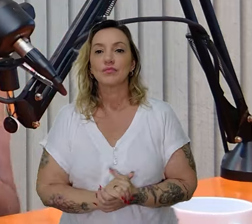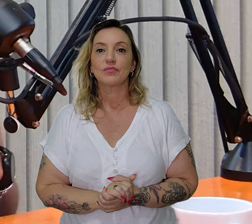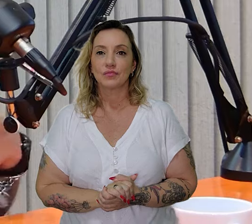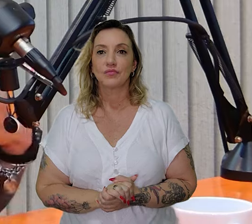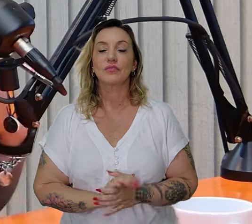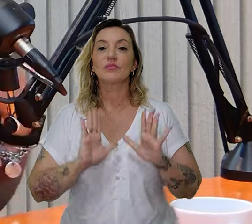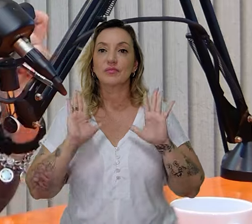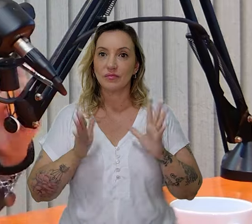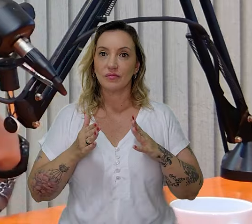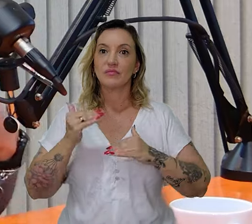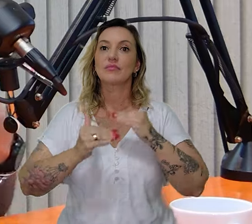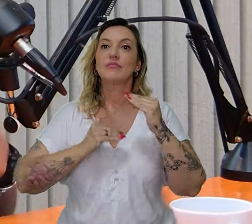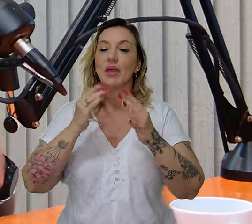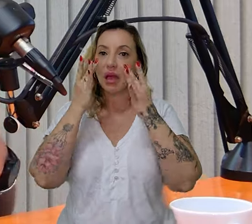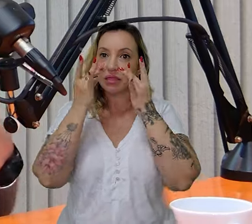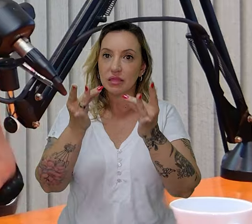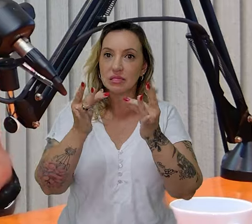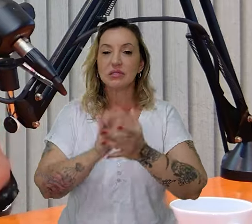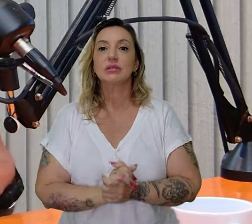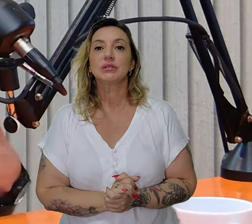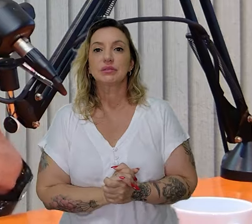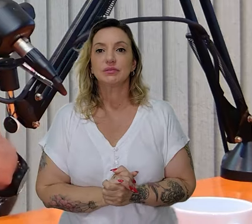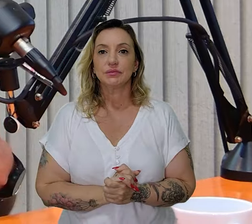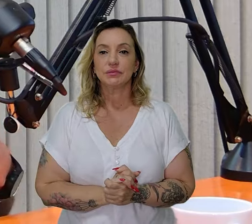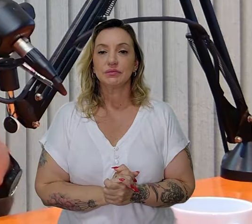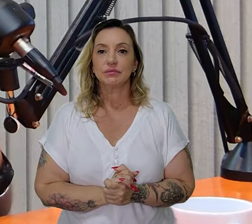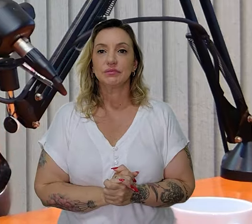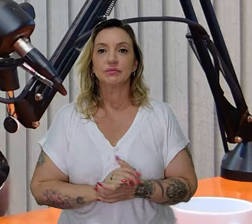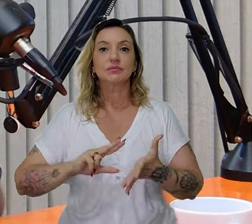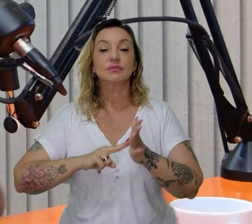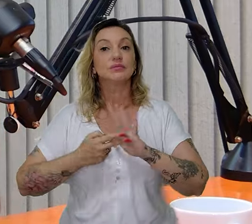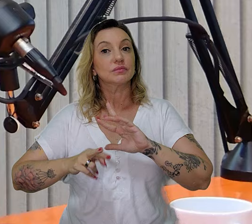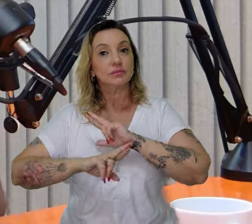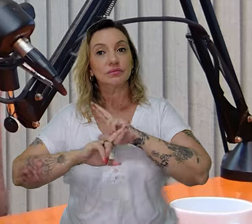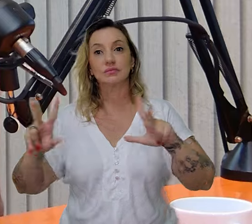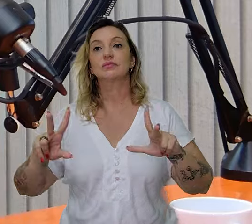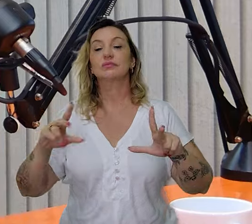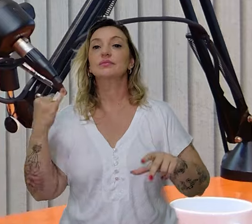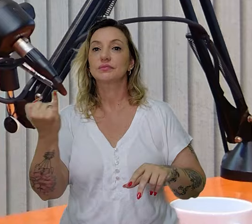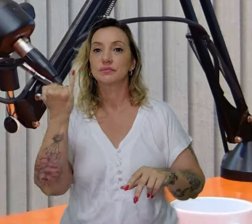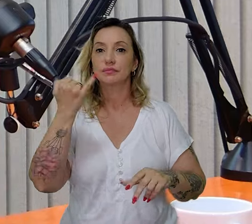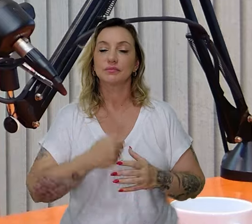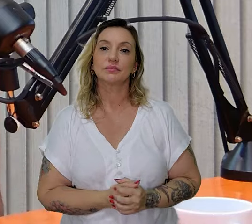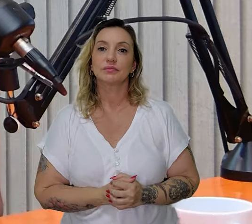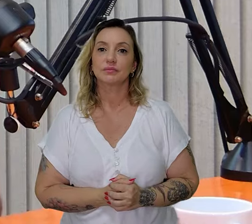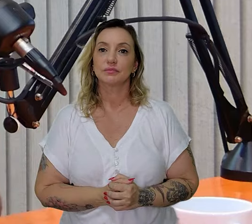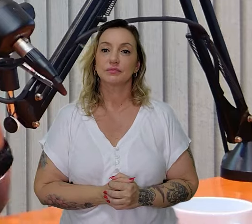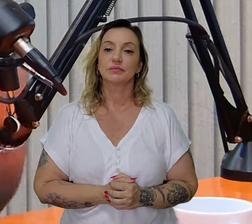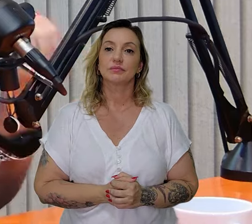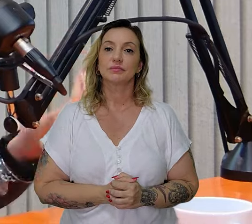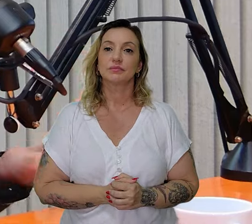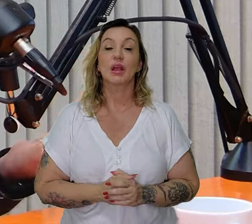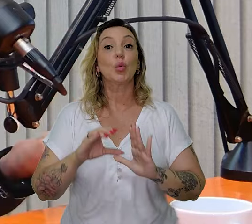médio Eles já tão muito mais atentos a isso né então que que é uma diferença muito importante